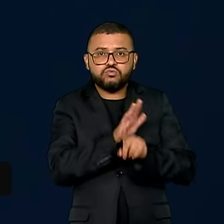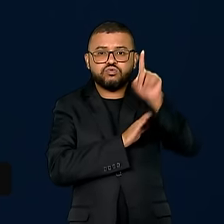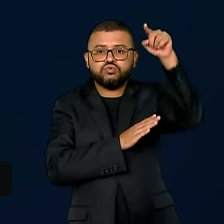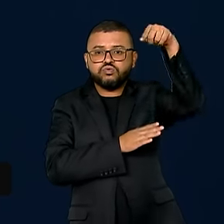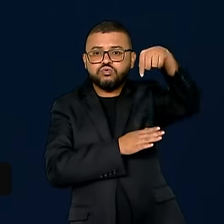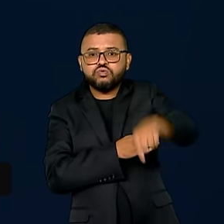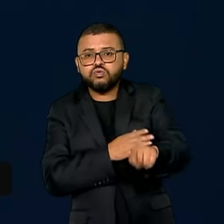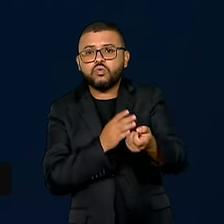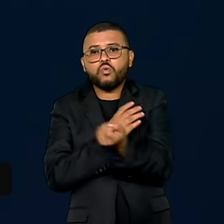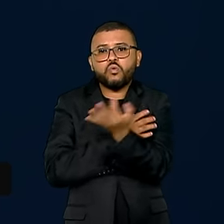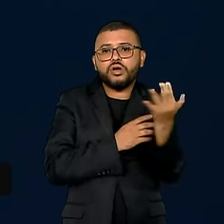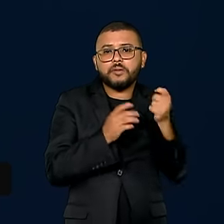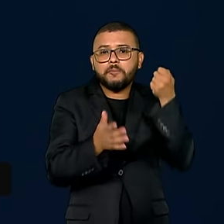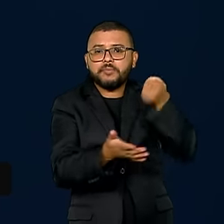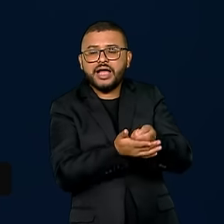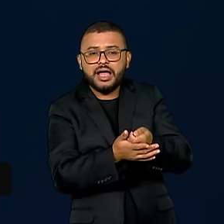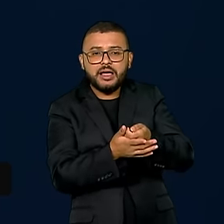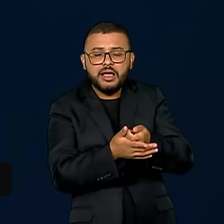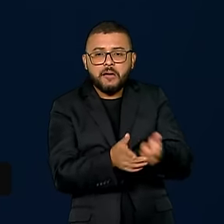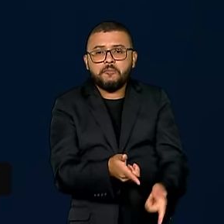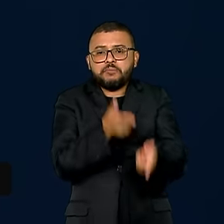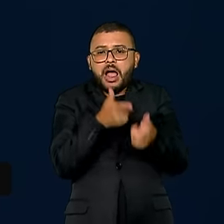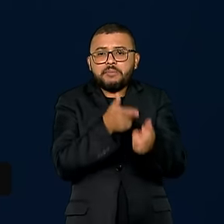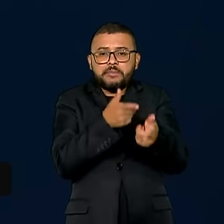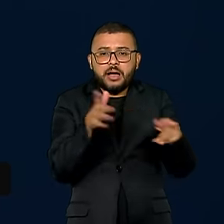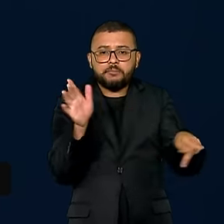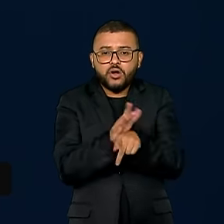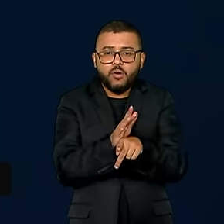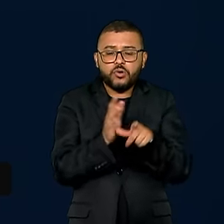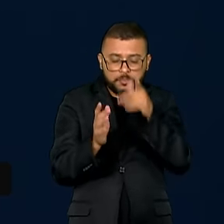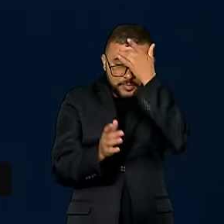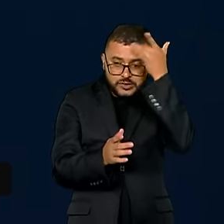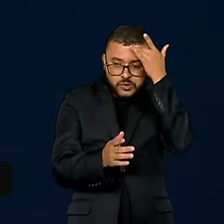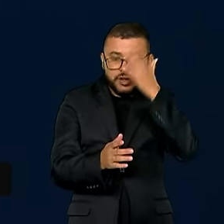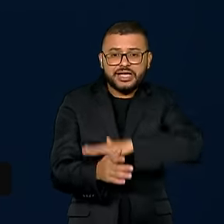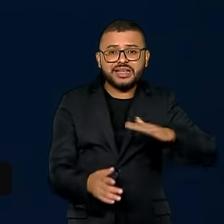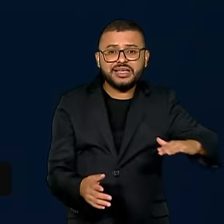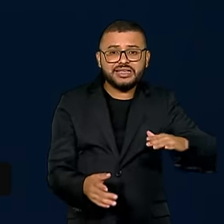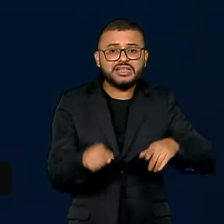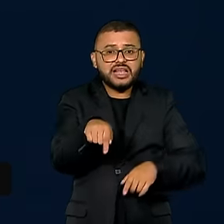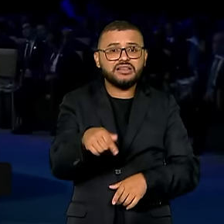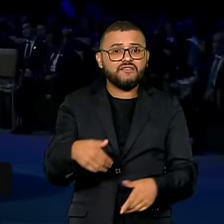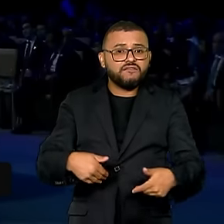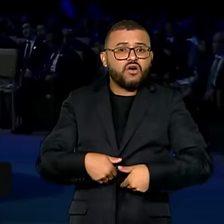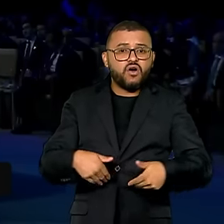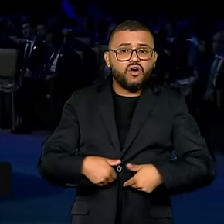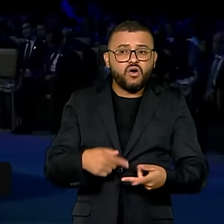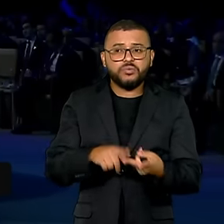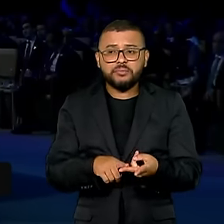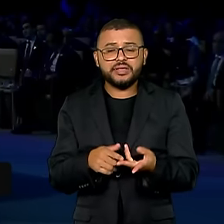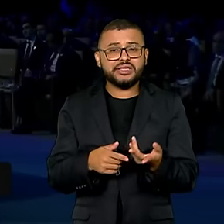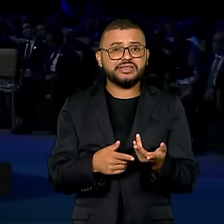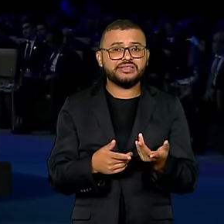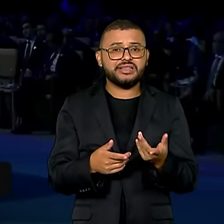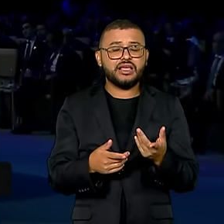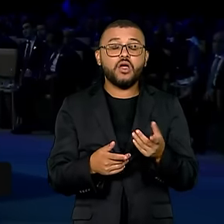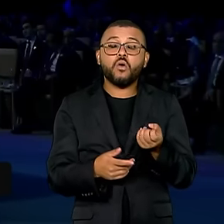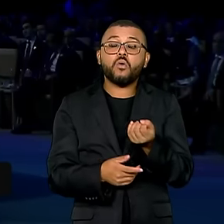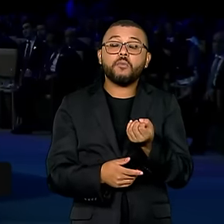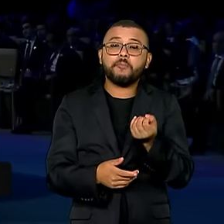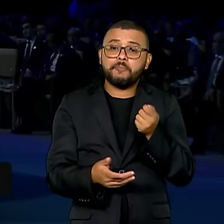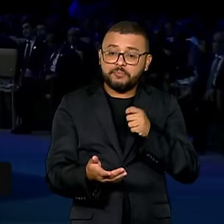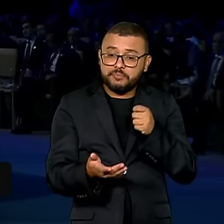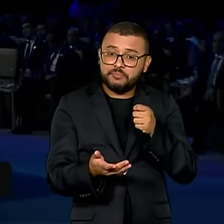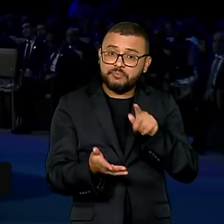e desabam sobre civis inocentes, sobretudo crianças e mulheres famintas. A conta da mudança